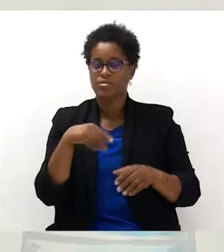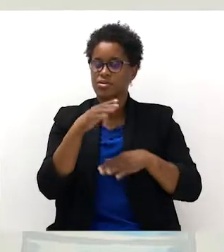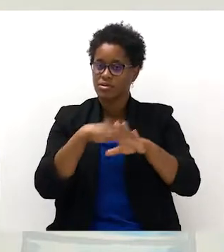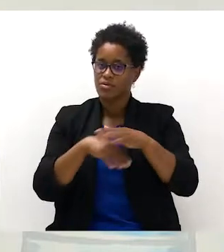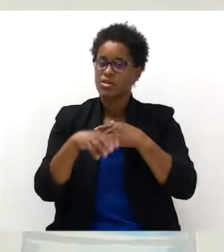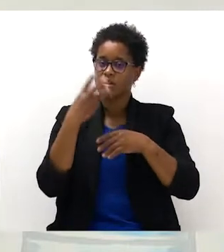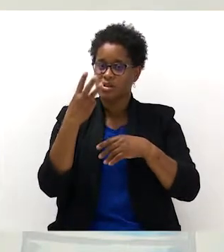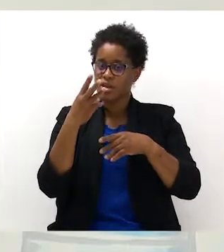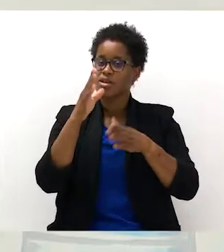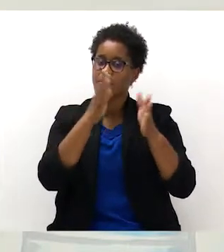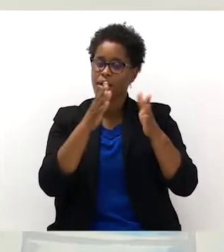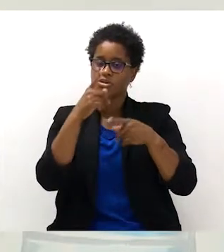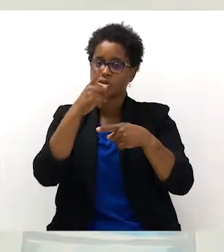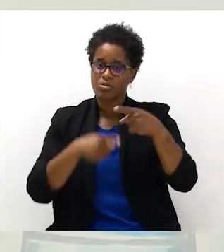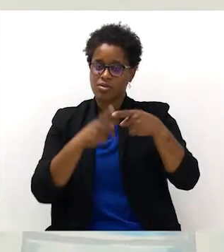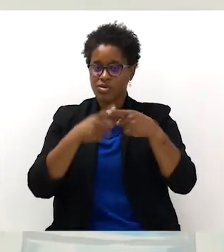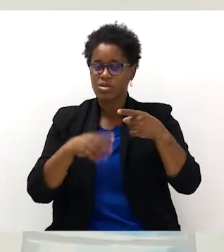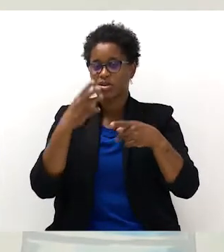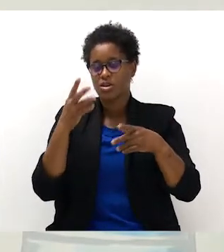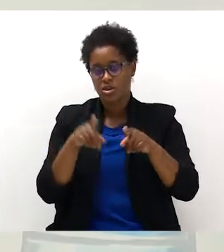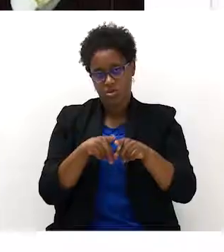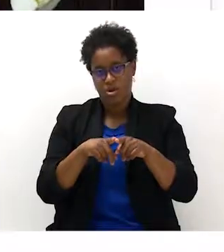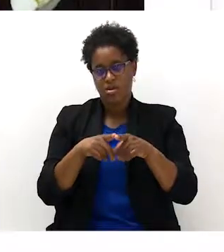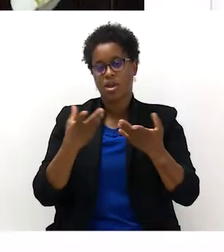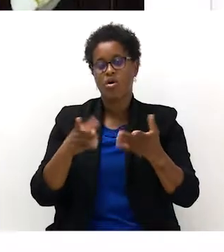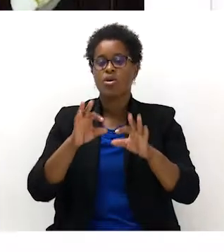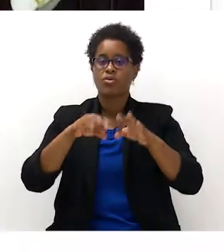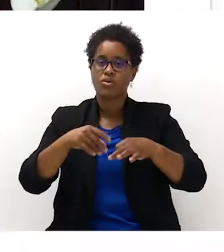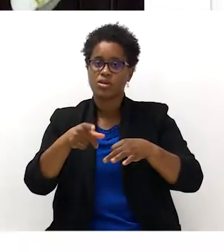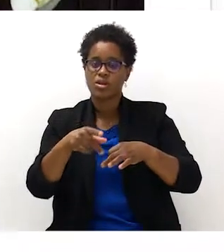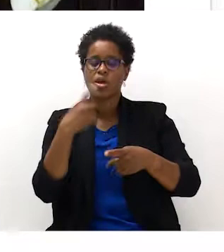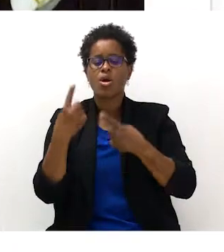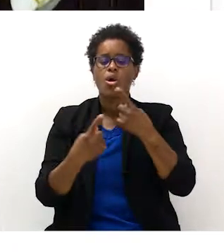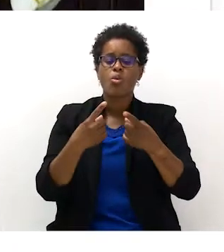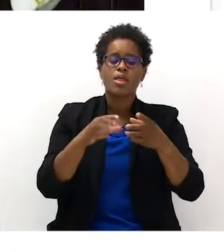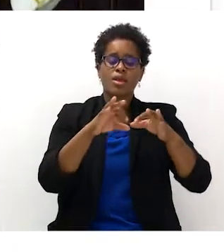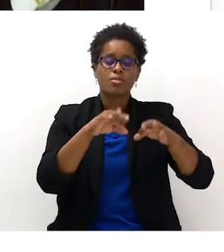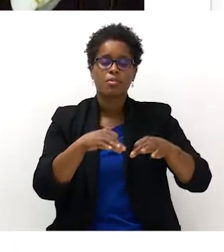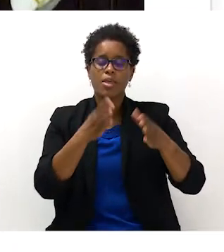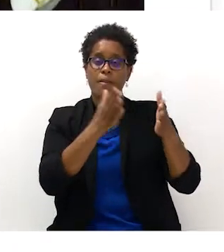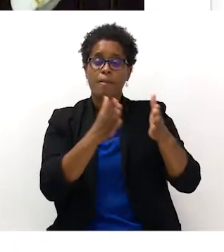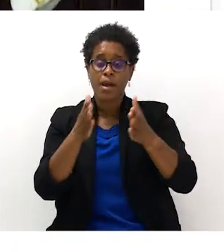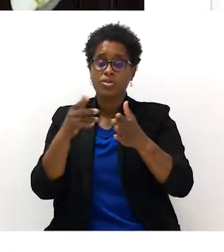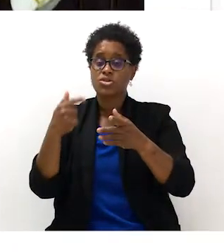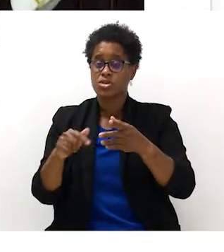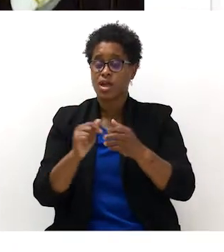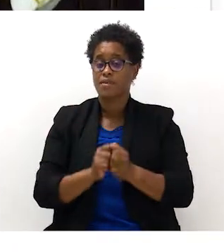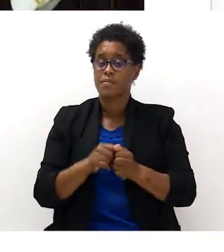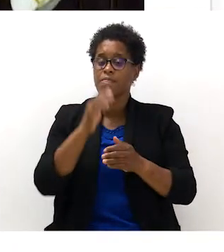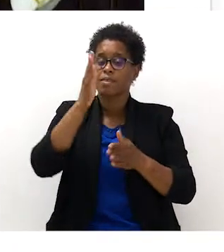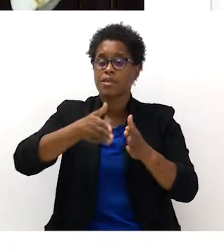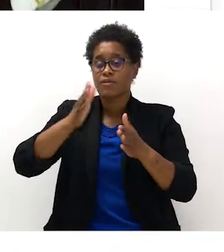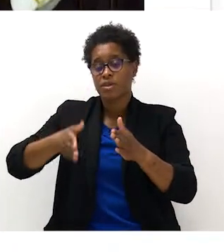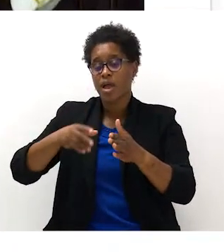três partes iguais. Bom, e por último, em quantas partes está dividida